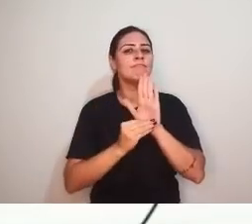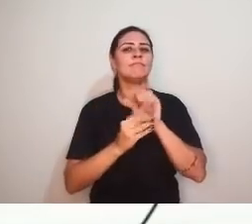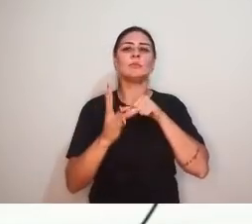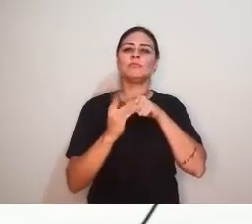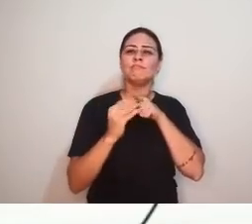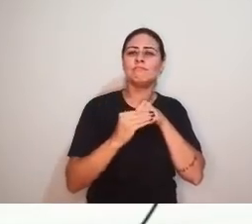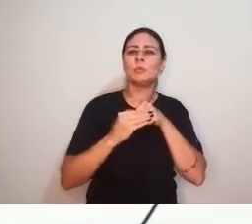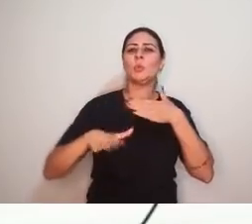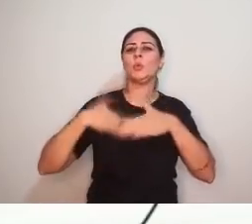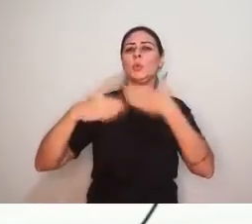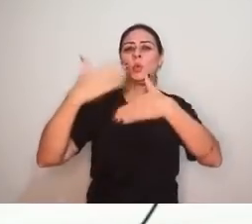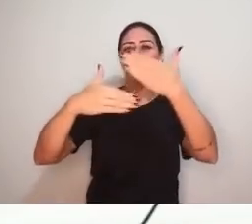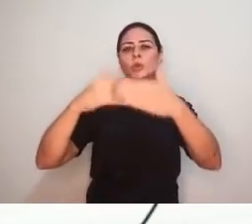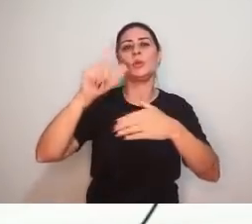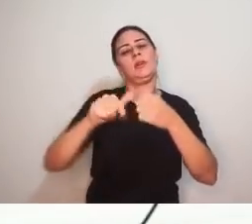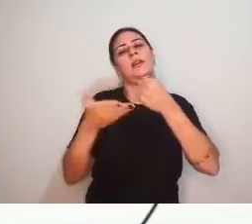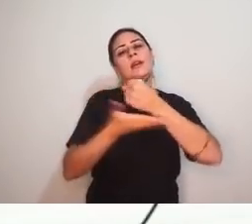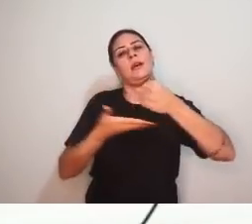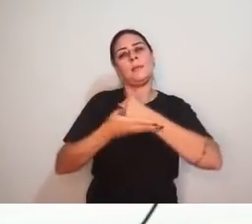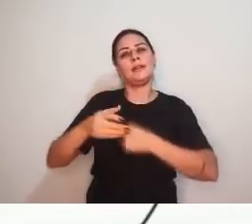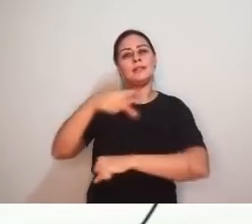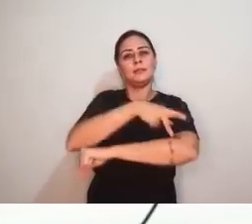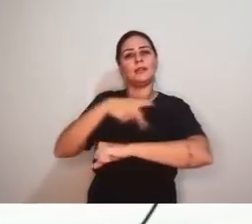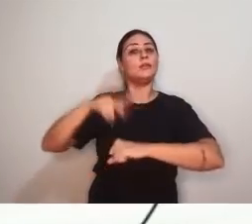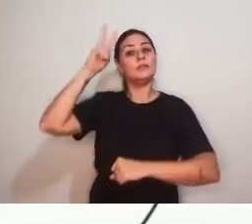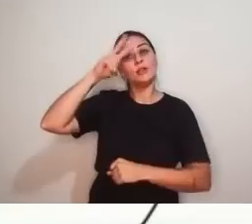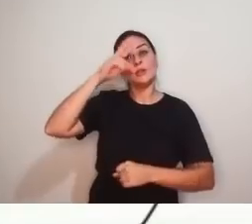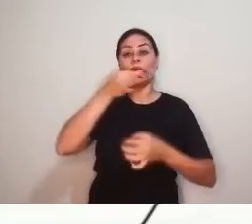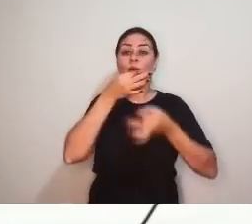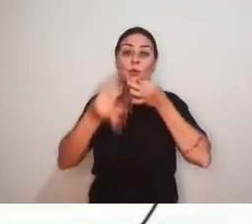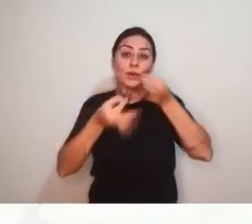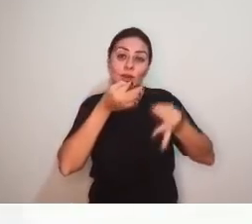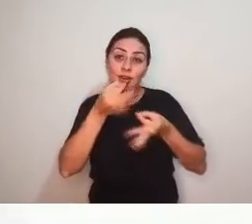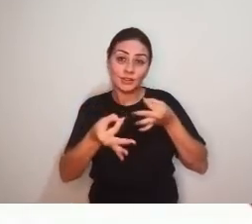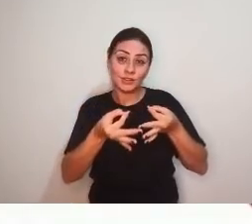sistematizado, historicamente construído, que, de novo, é a base da pedagogia histórico-crítica.